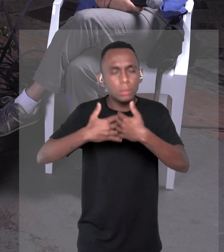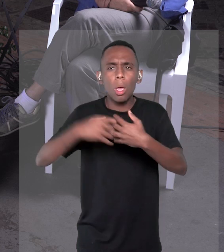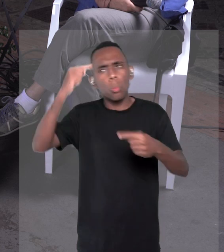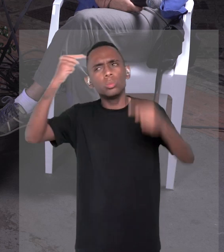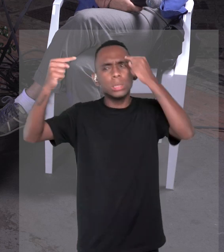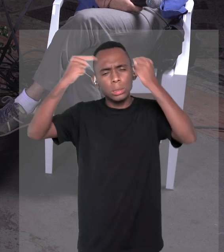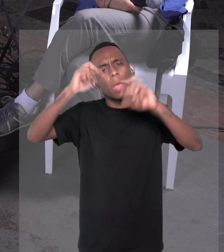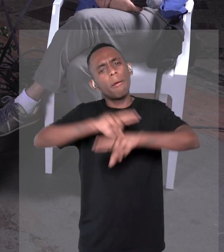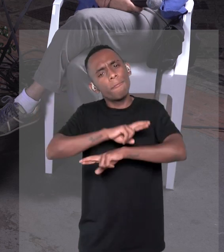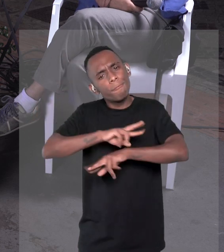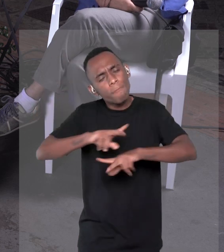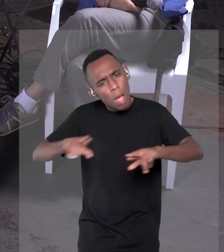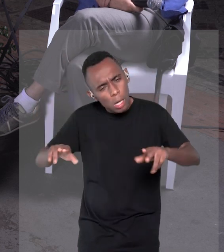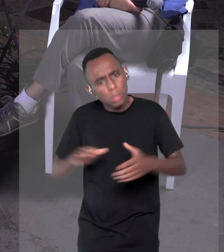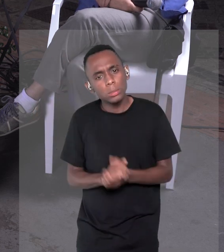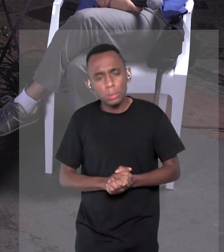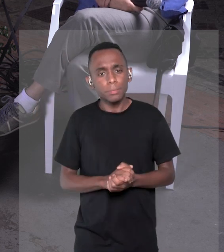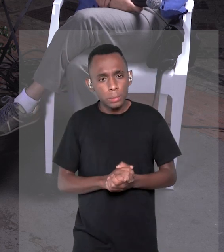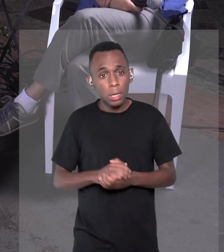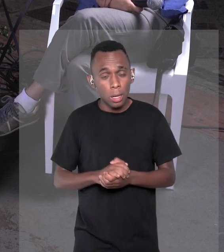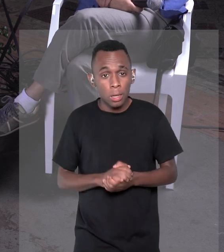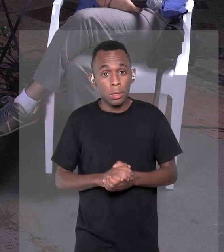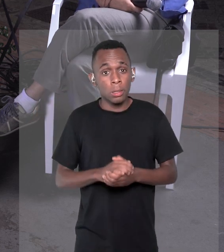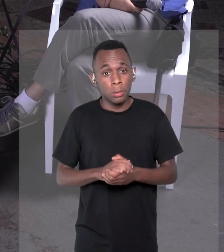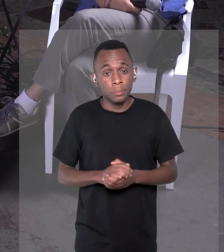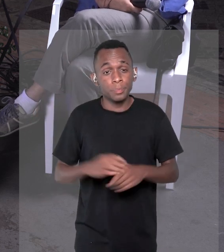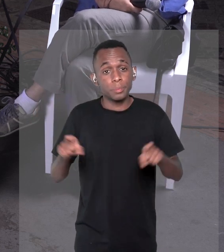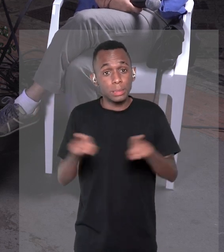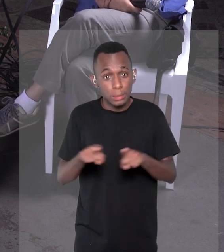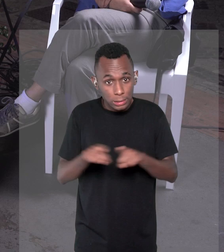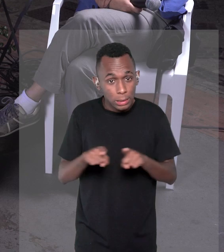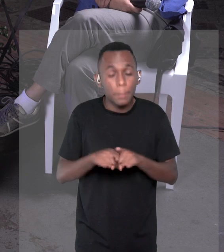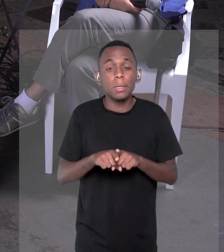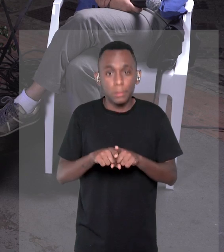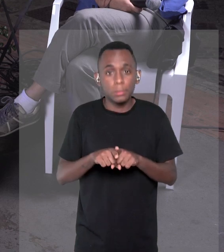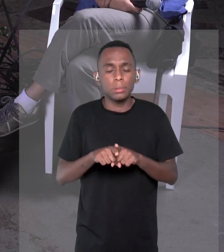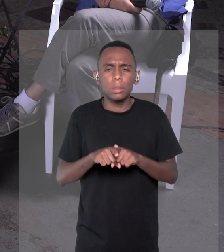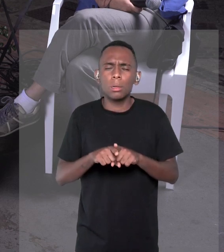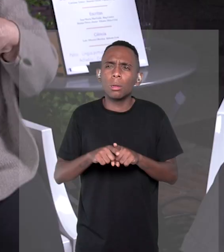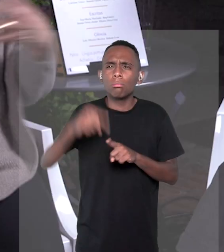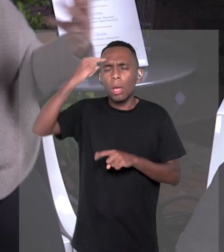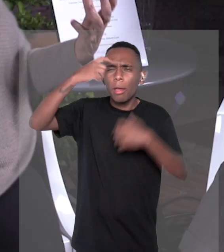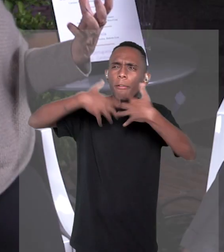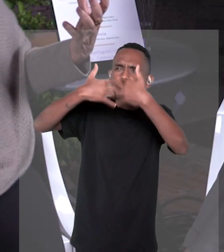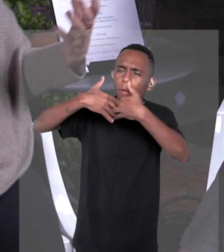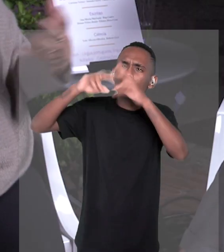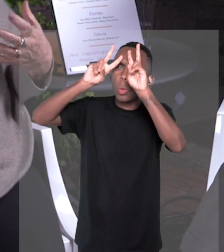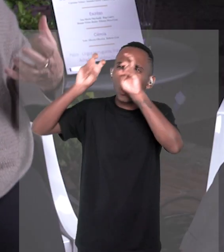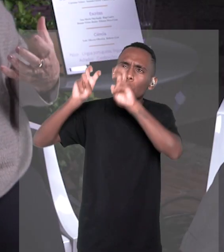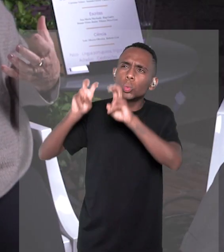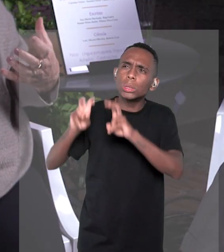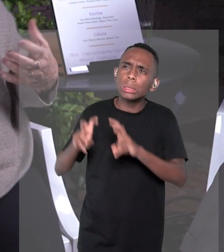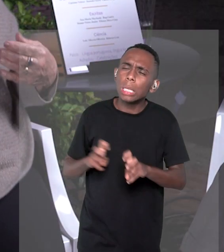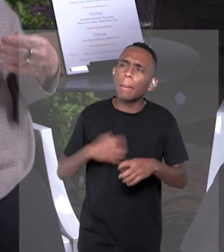Eu garantida falei que não por podia ele, claro. dar um... Claro. Então, eu primeiro dizer isso, que foi